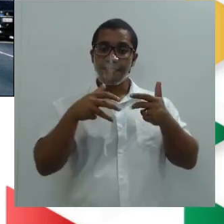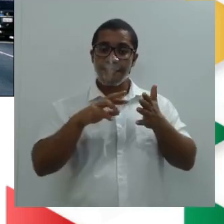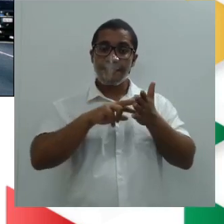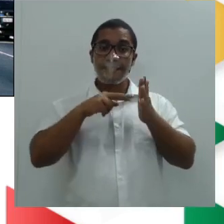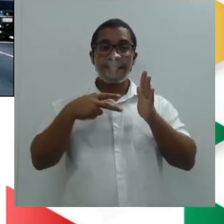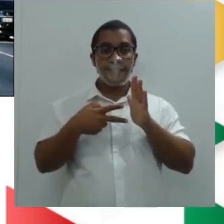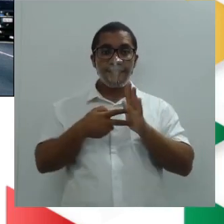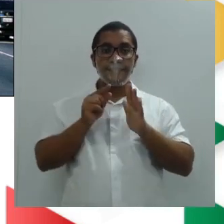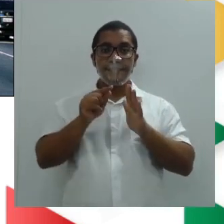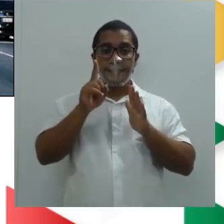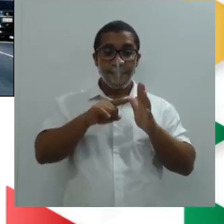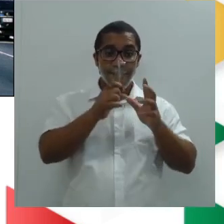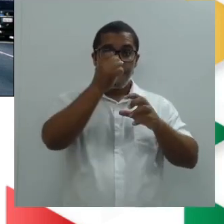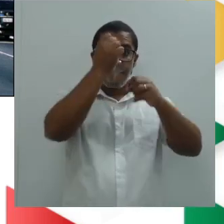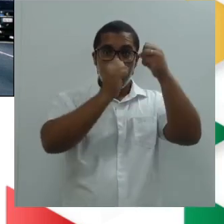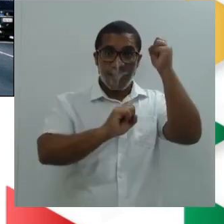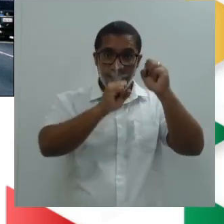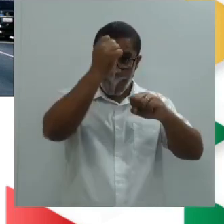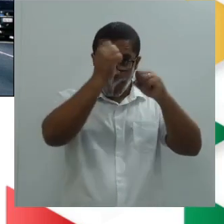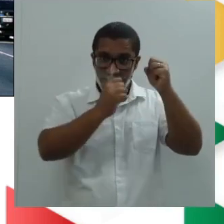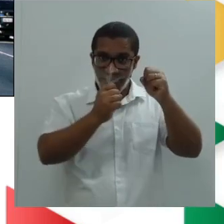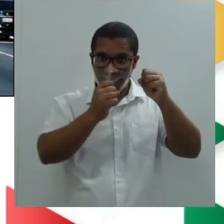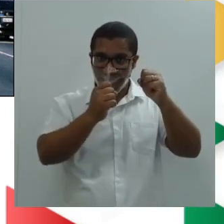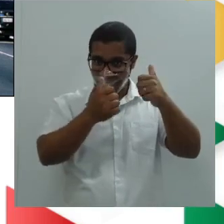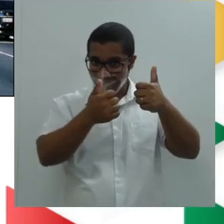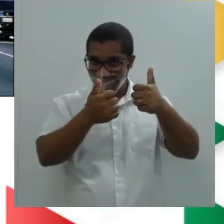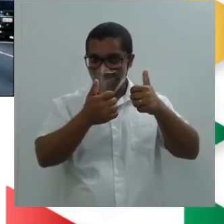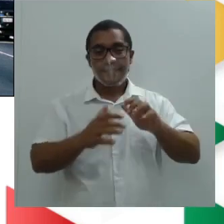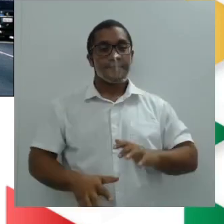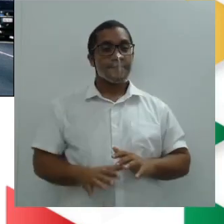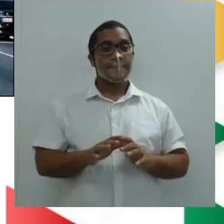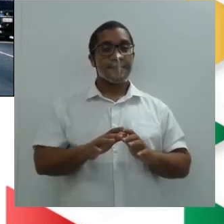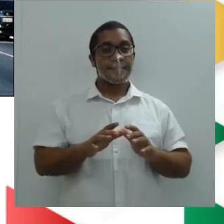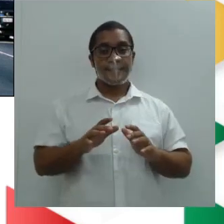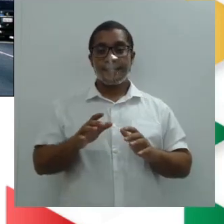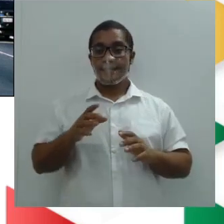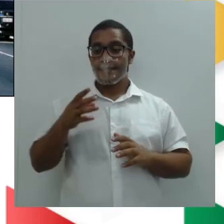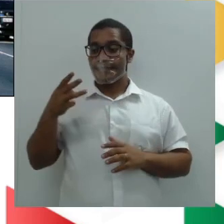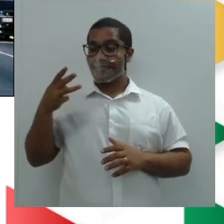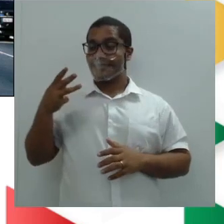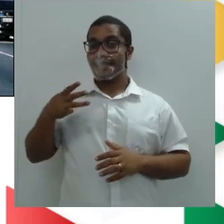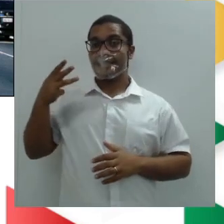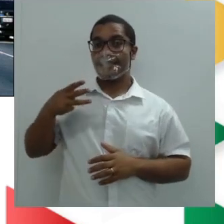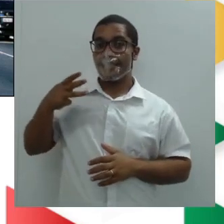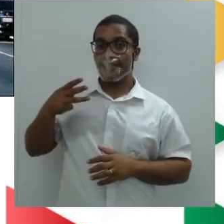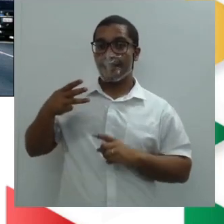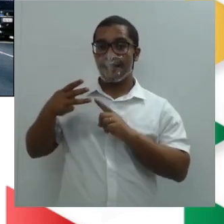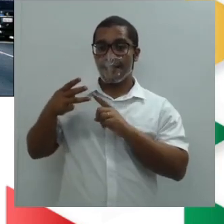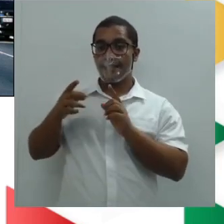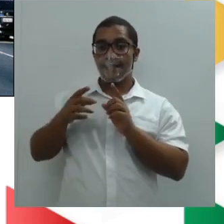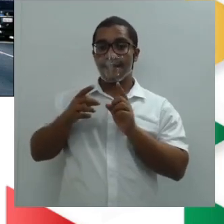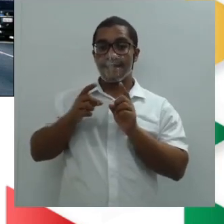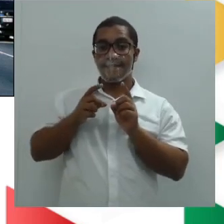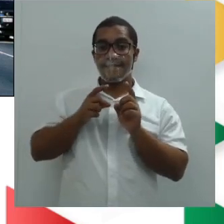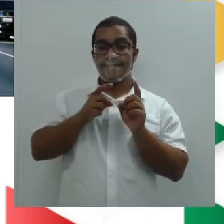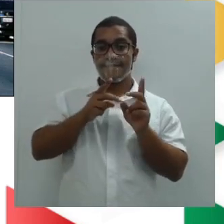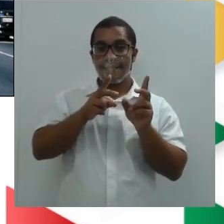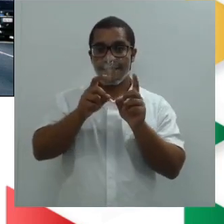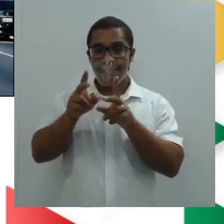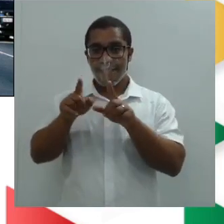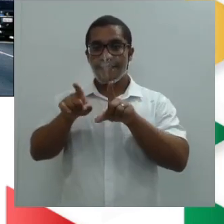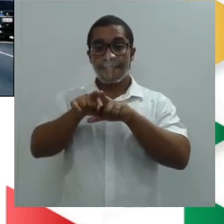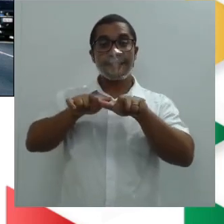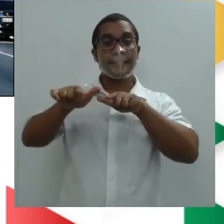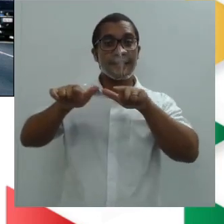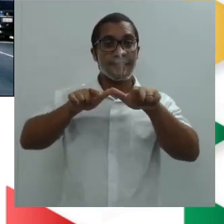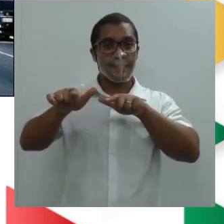falando indústria, certo? E terciário se chama comércio e